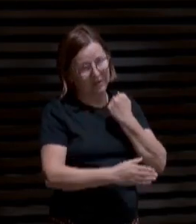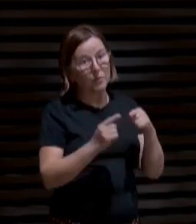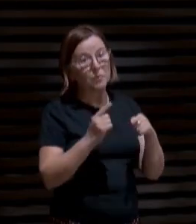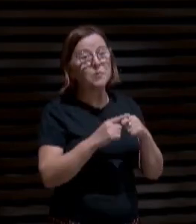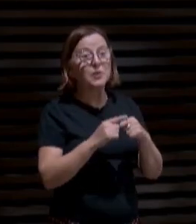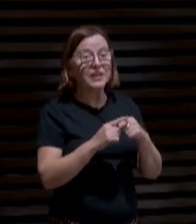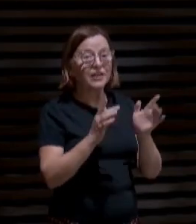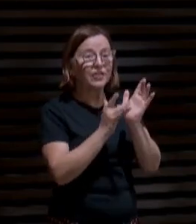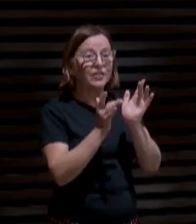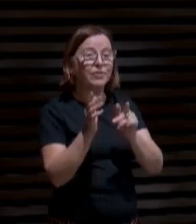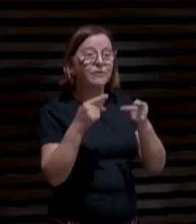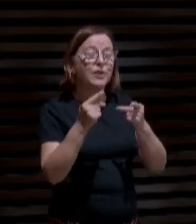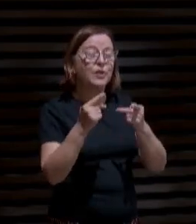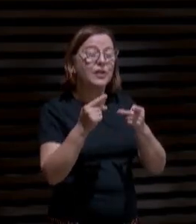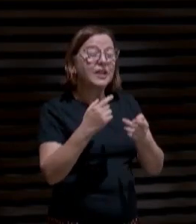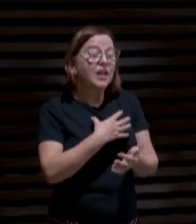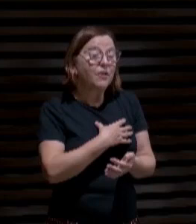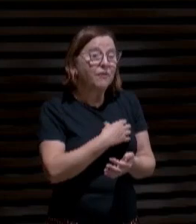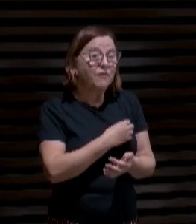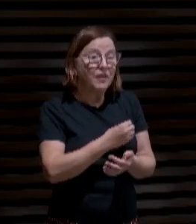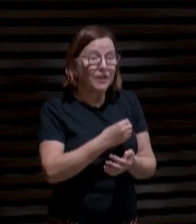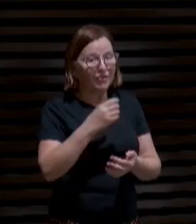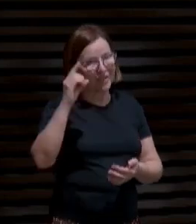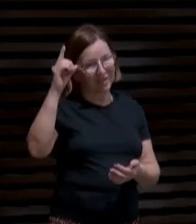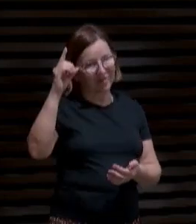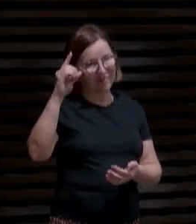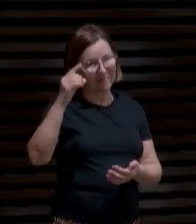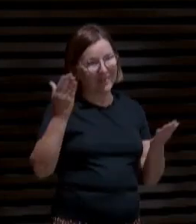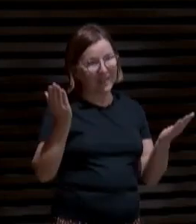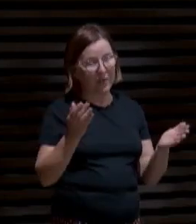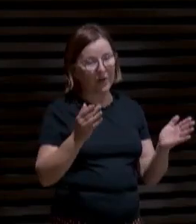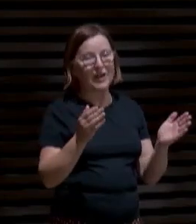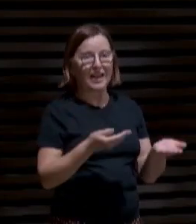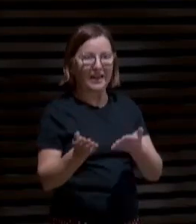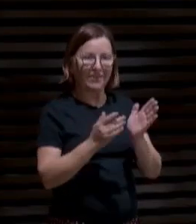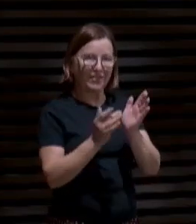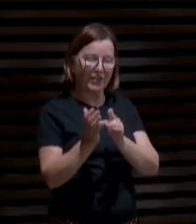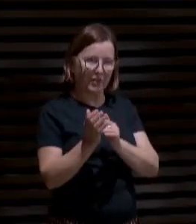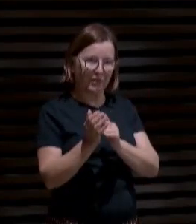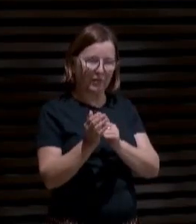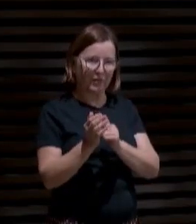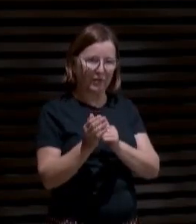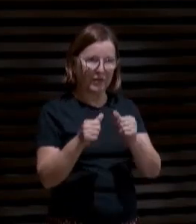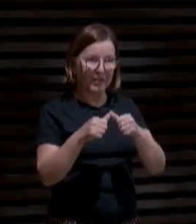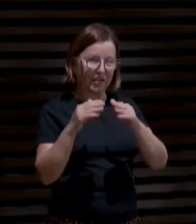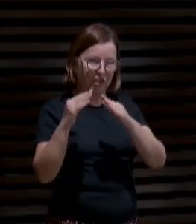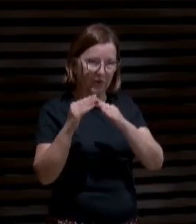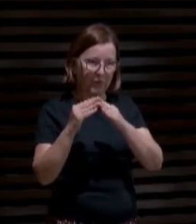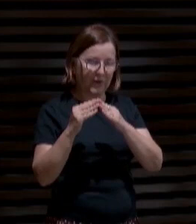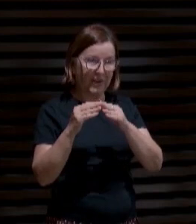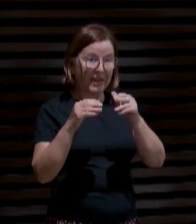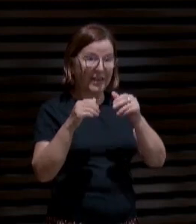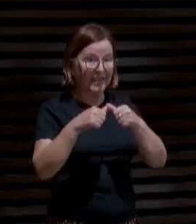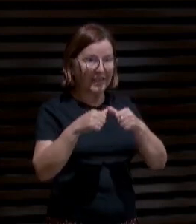de Deus. E agora eles levam Jesus ao pretório, onde morava, onde estava